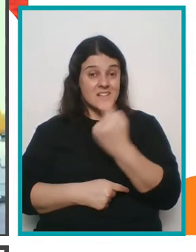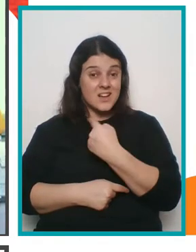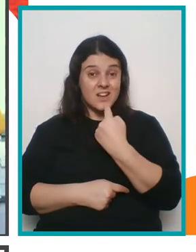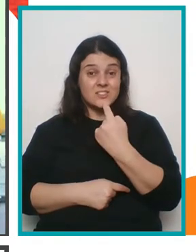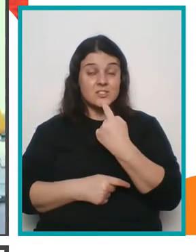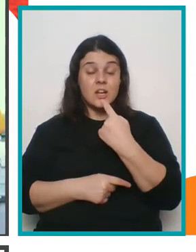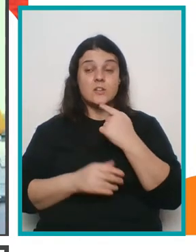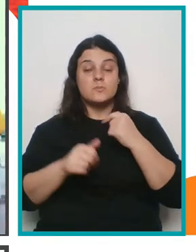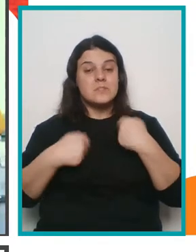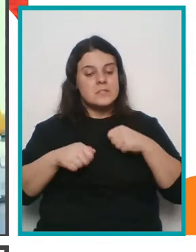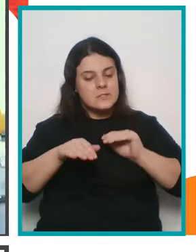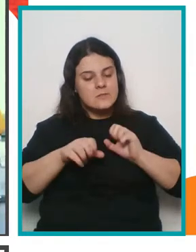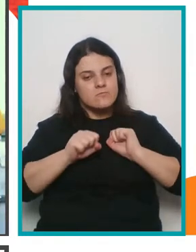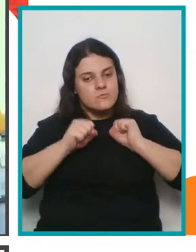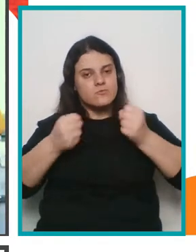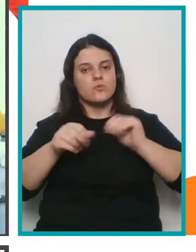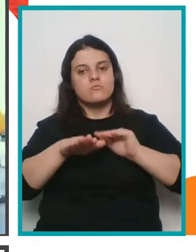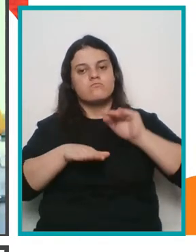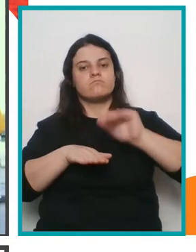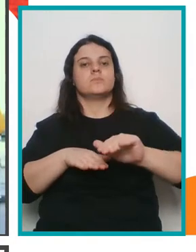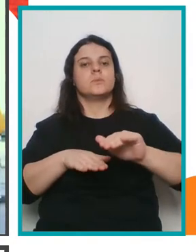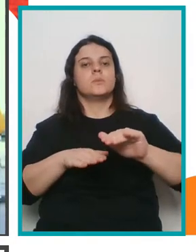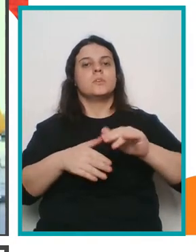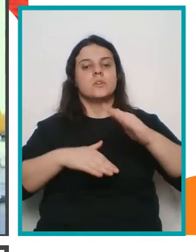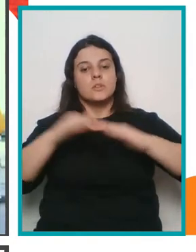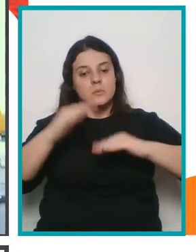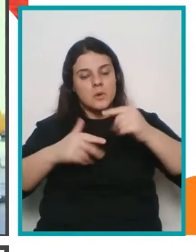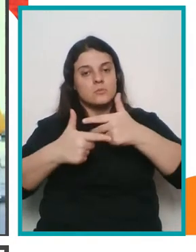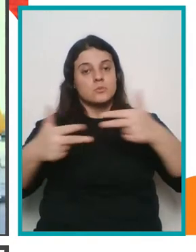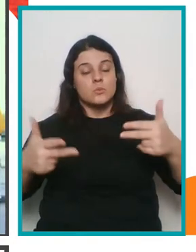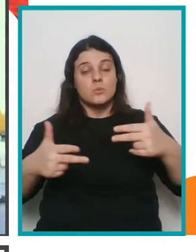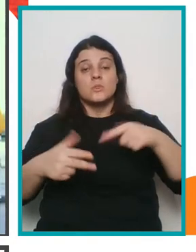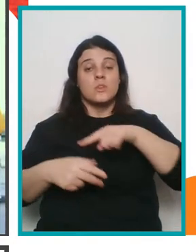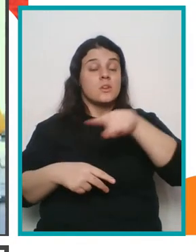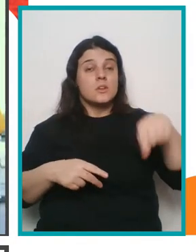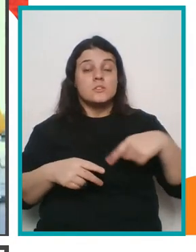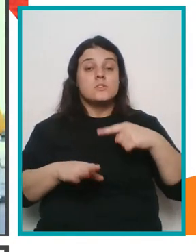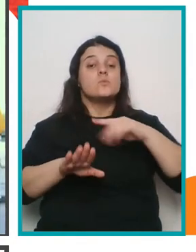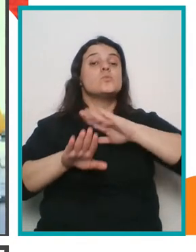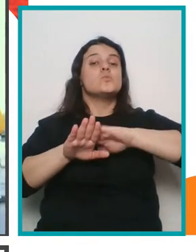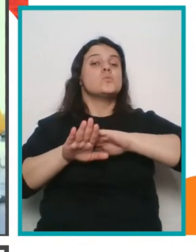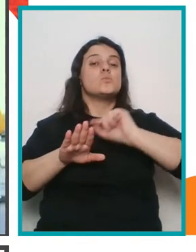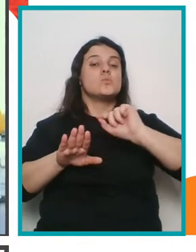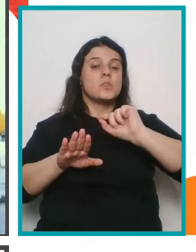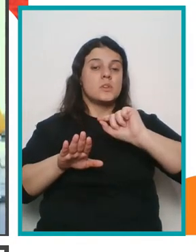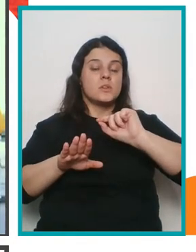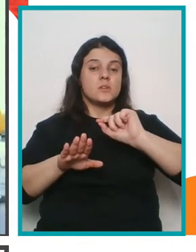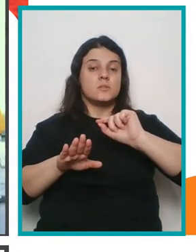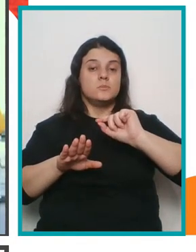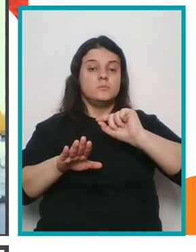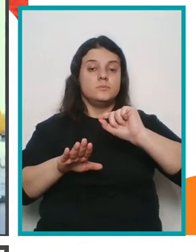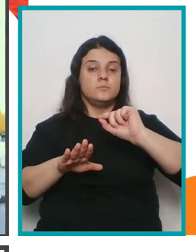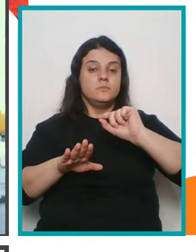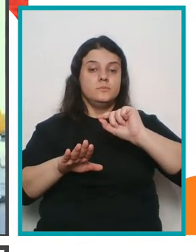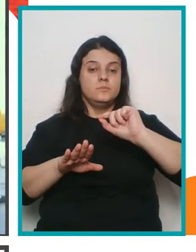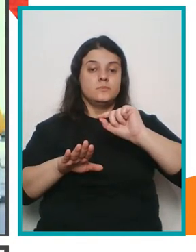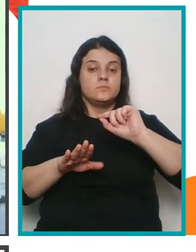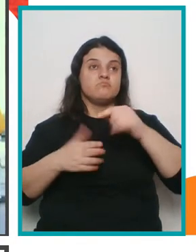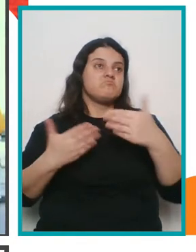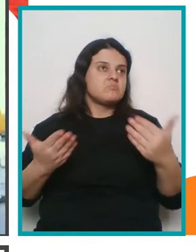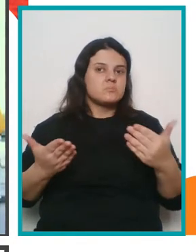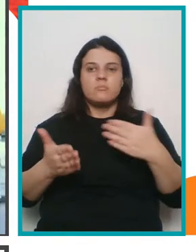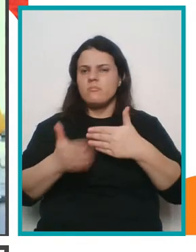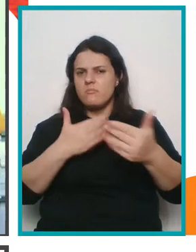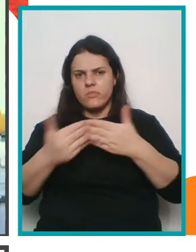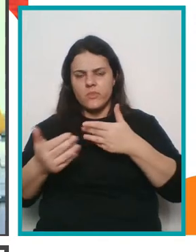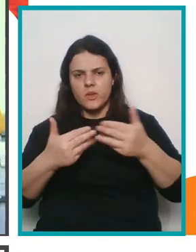enfim, seja lá o que motiva pessoas negacionistas, sinto muito, né? Tipo, a